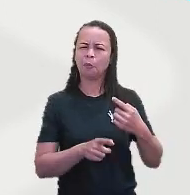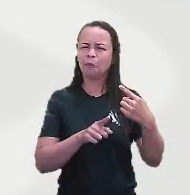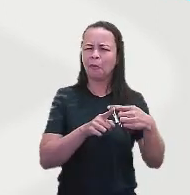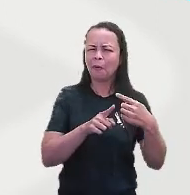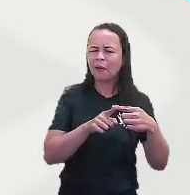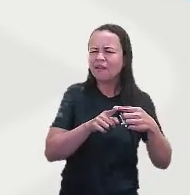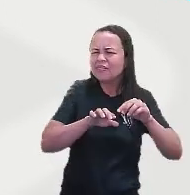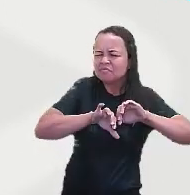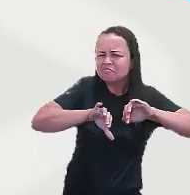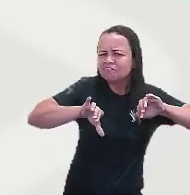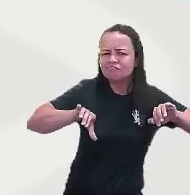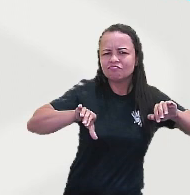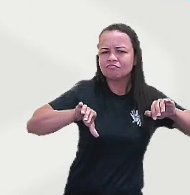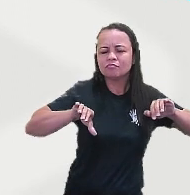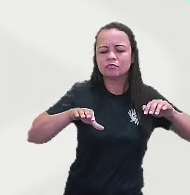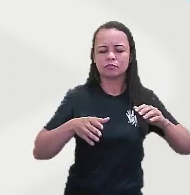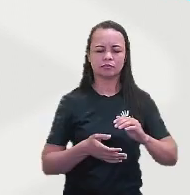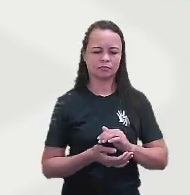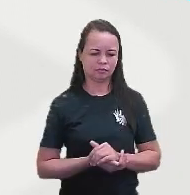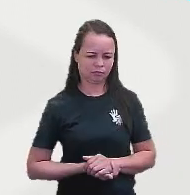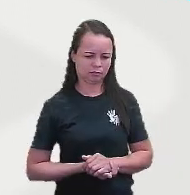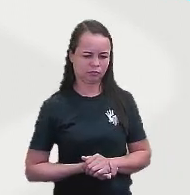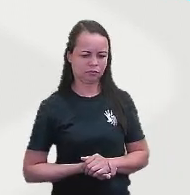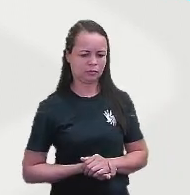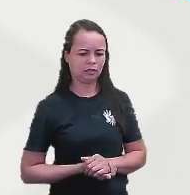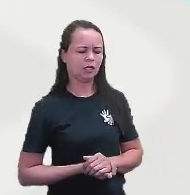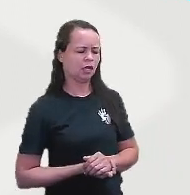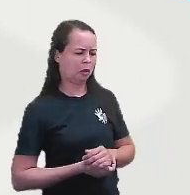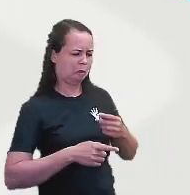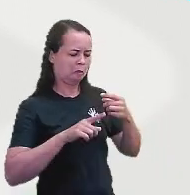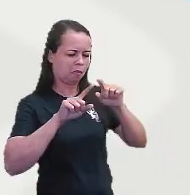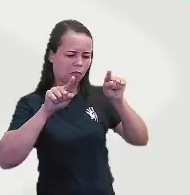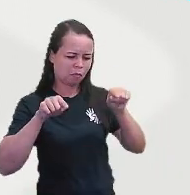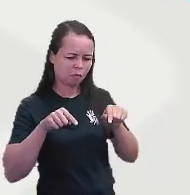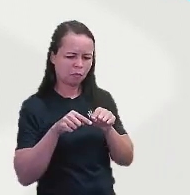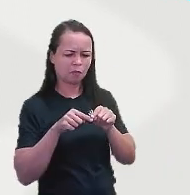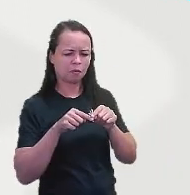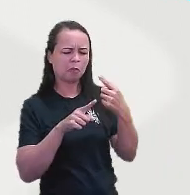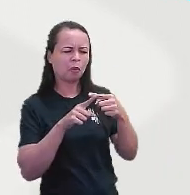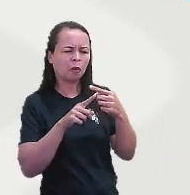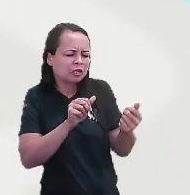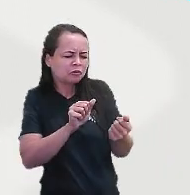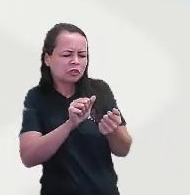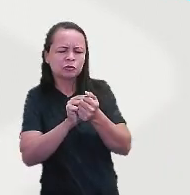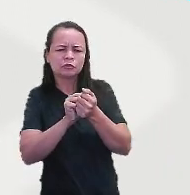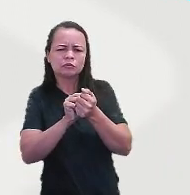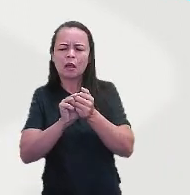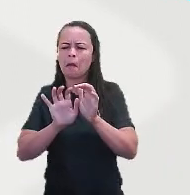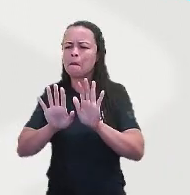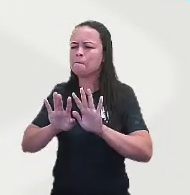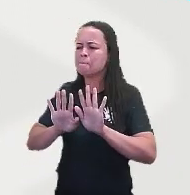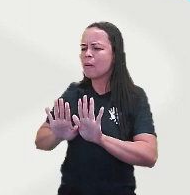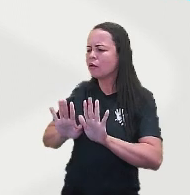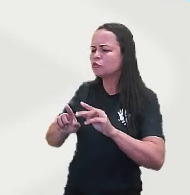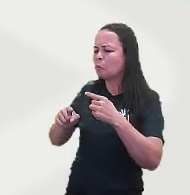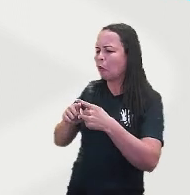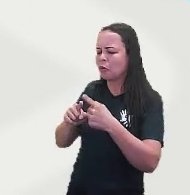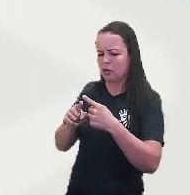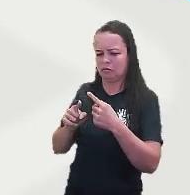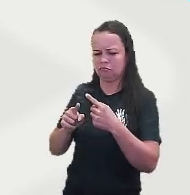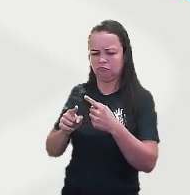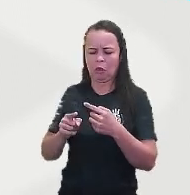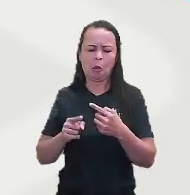separado? Aí o homem fala, porque não é junto. Mas por quê? O porquê eu não